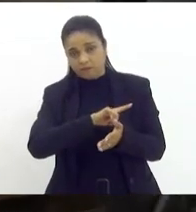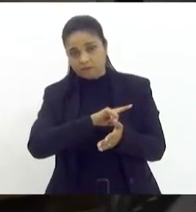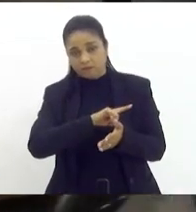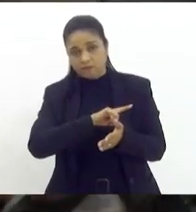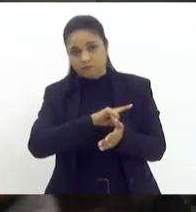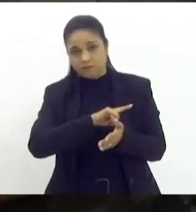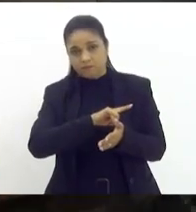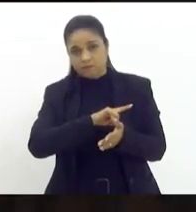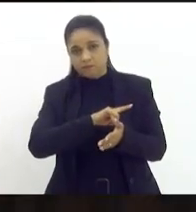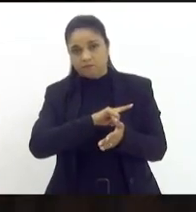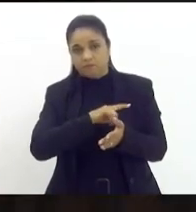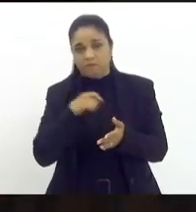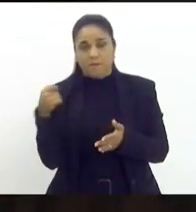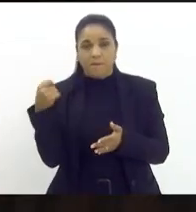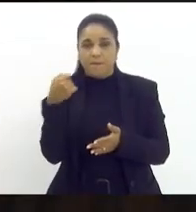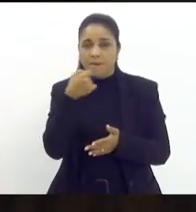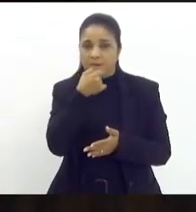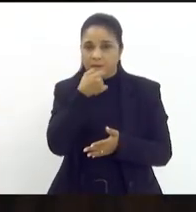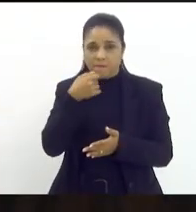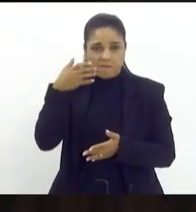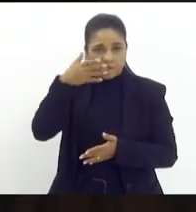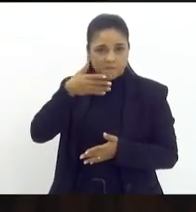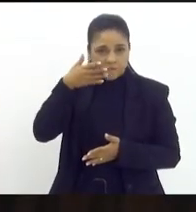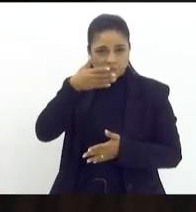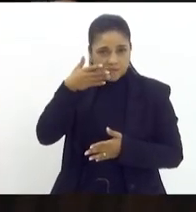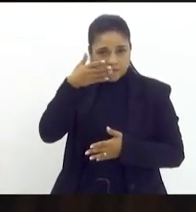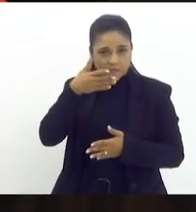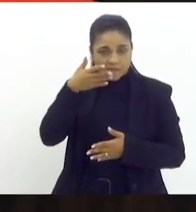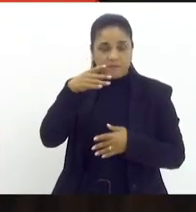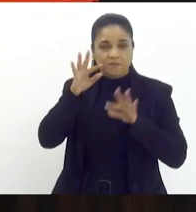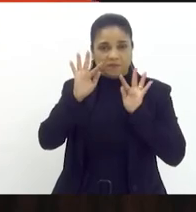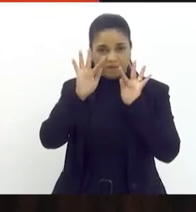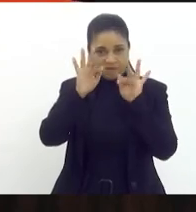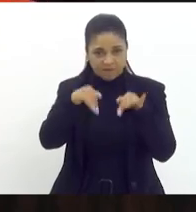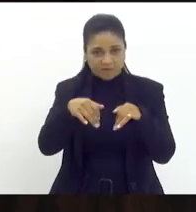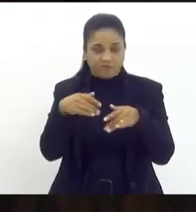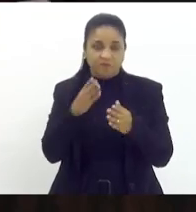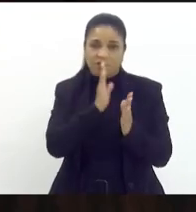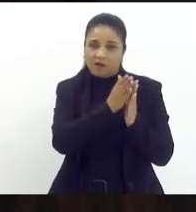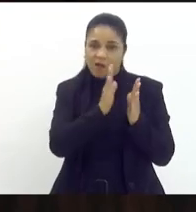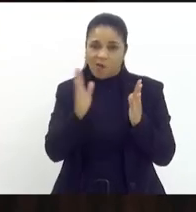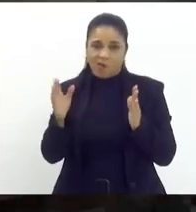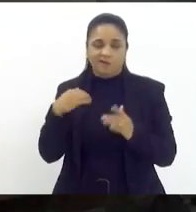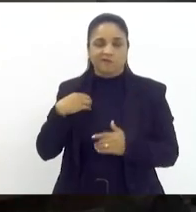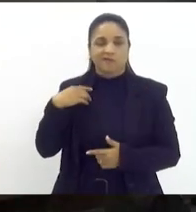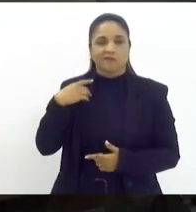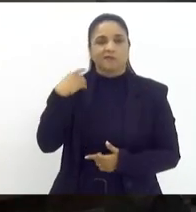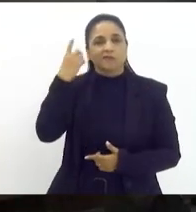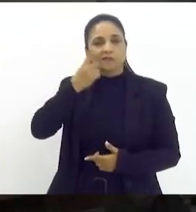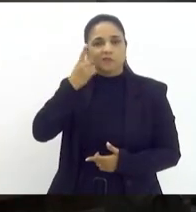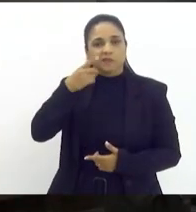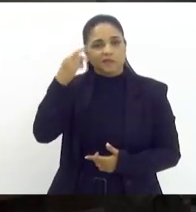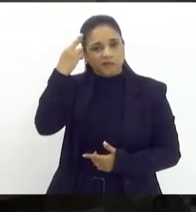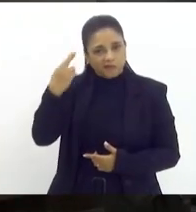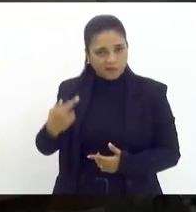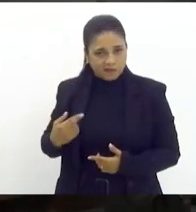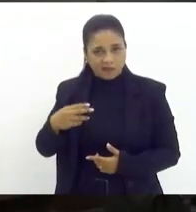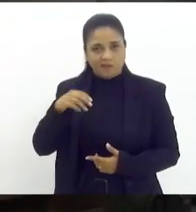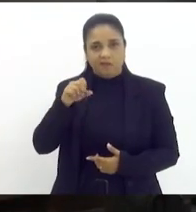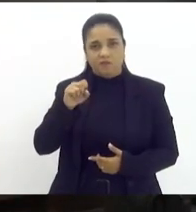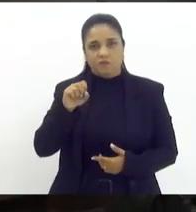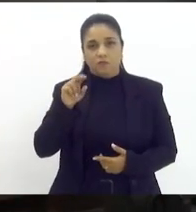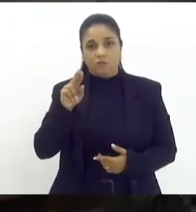antes de passar o expediente final conceda um pela ordem a deputada Renata Souza senhora Presidente